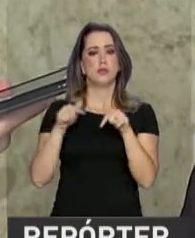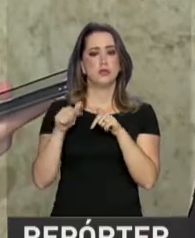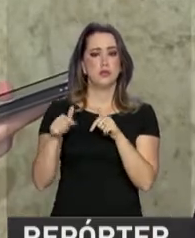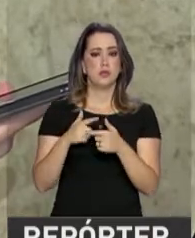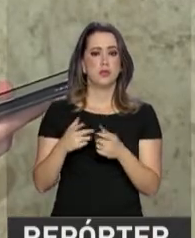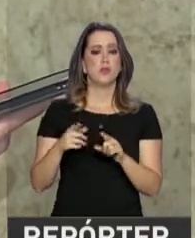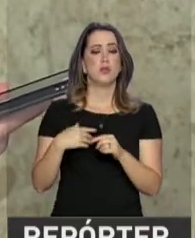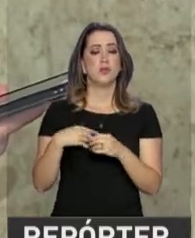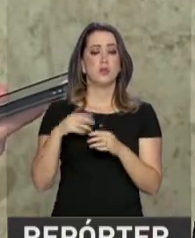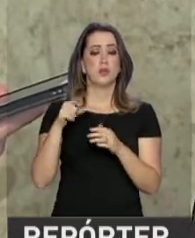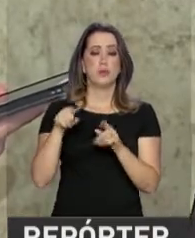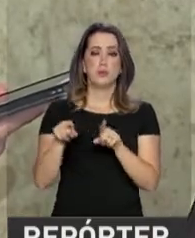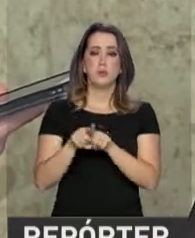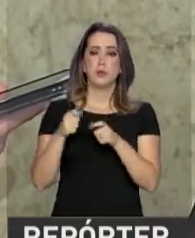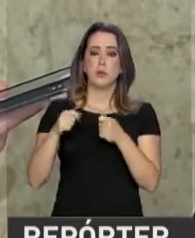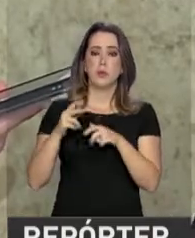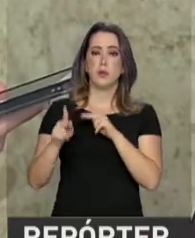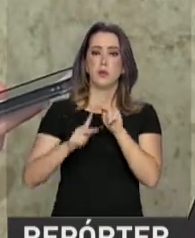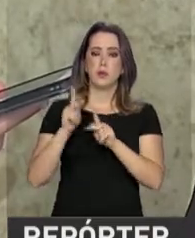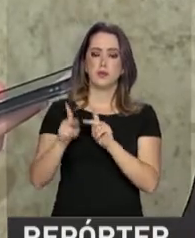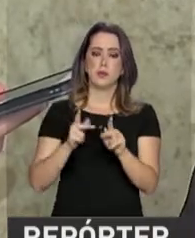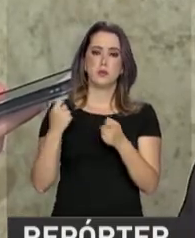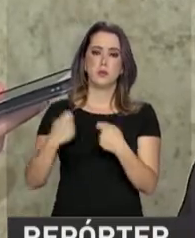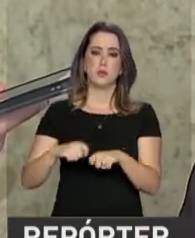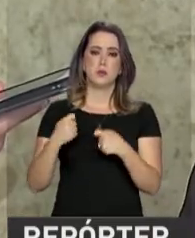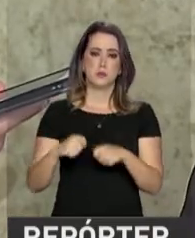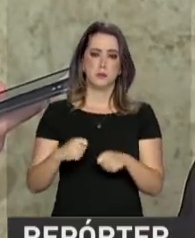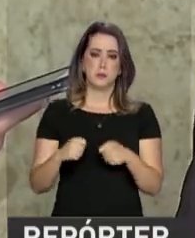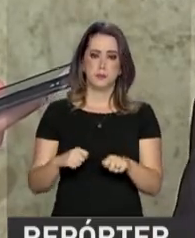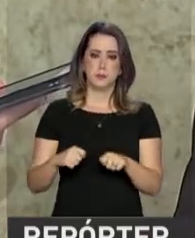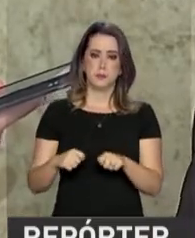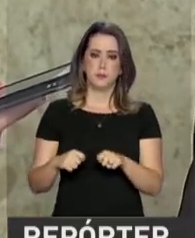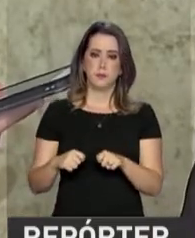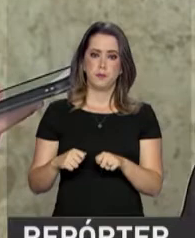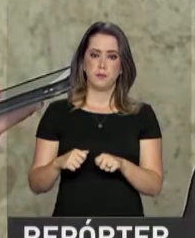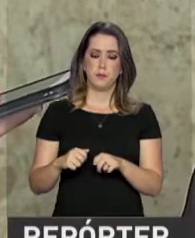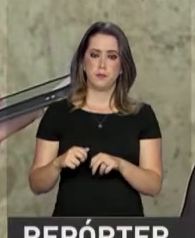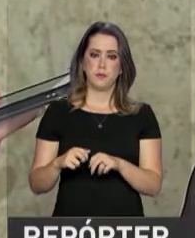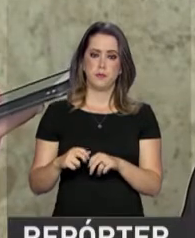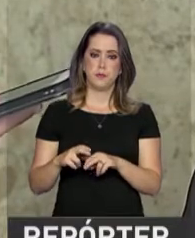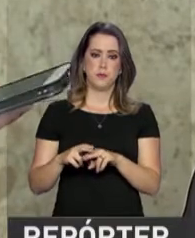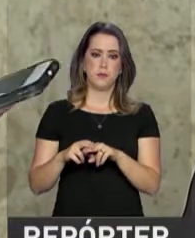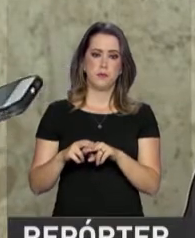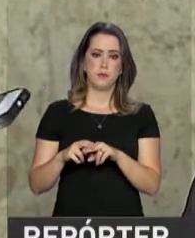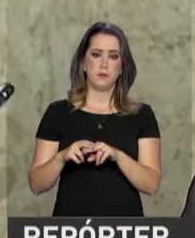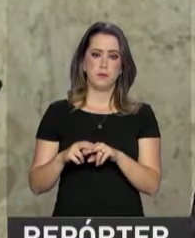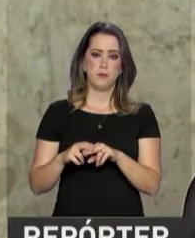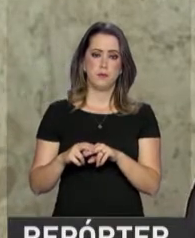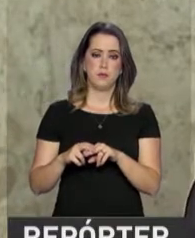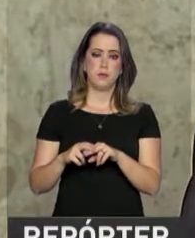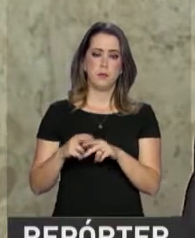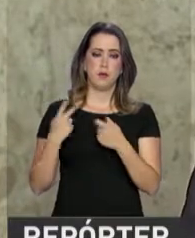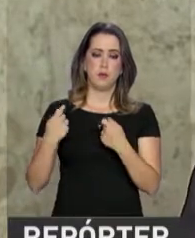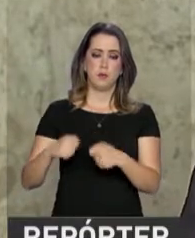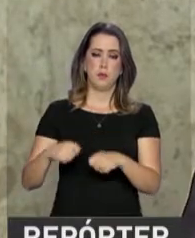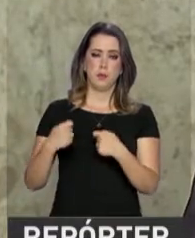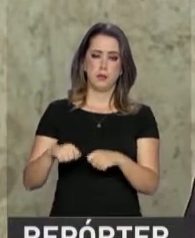e atenda às necessidades da população por ela atendida